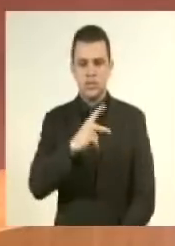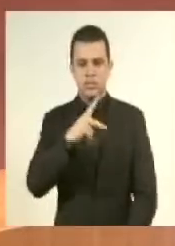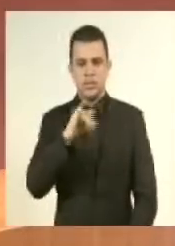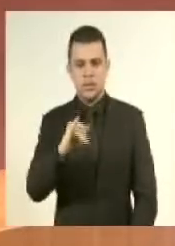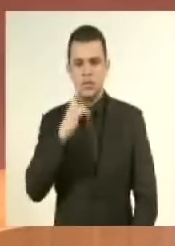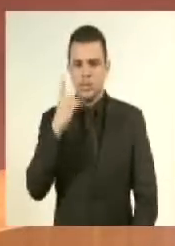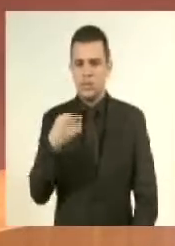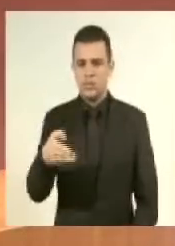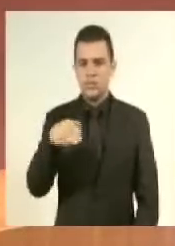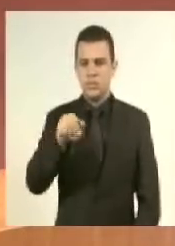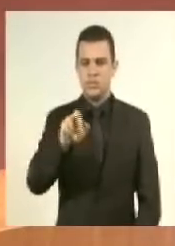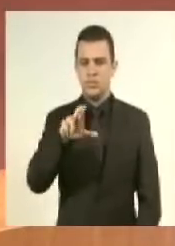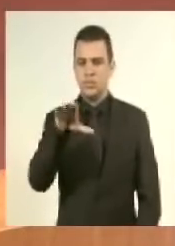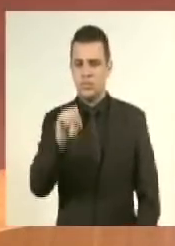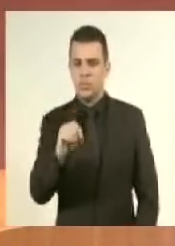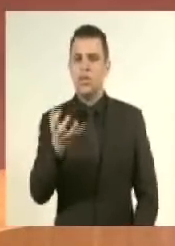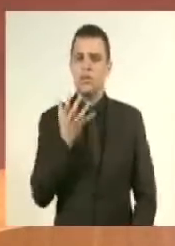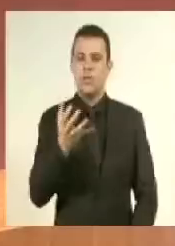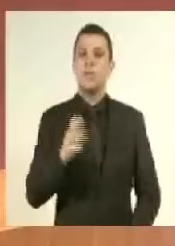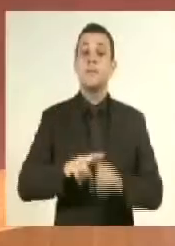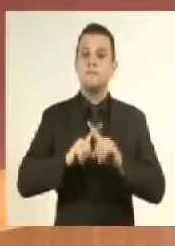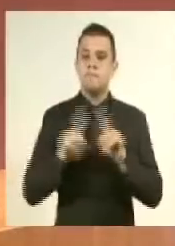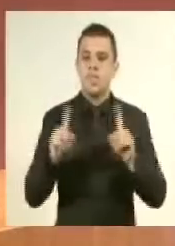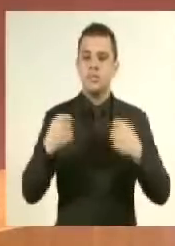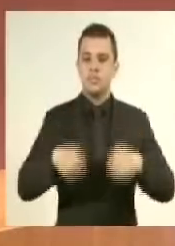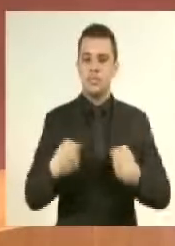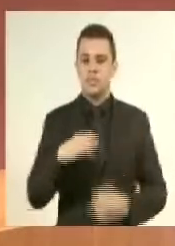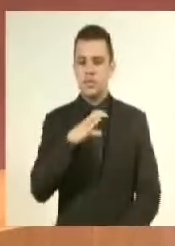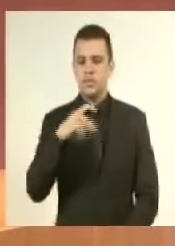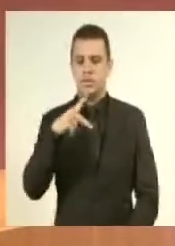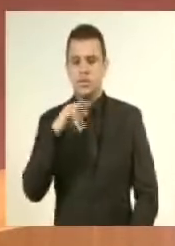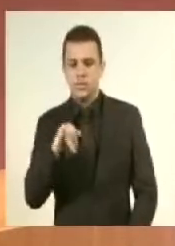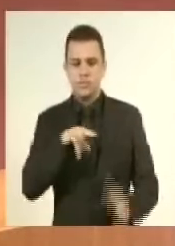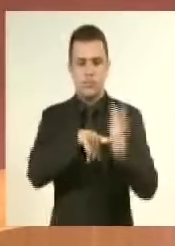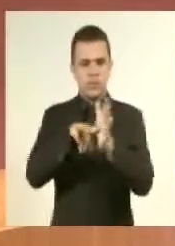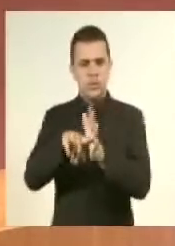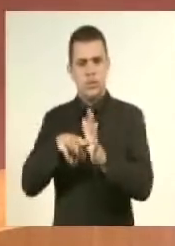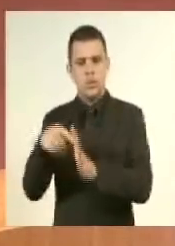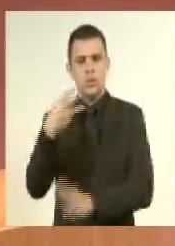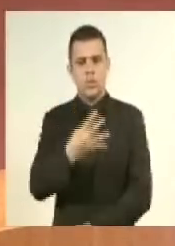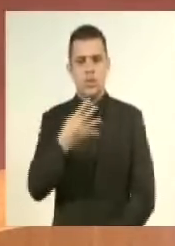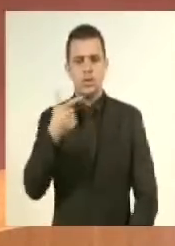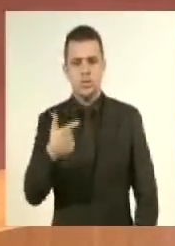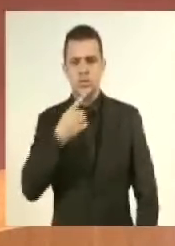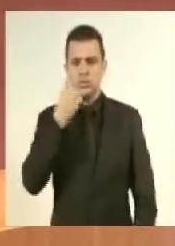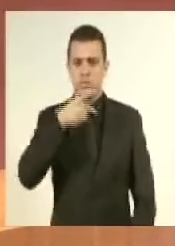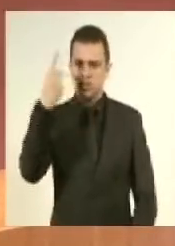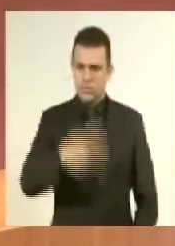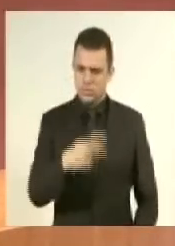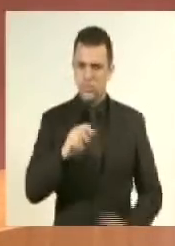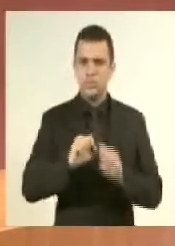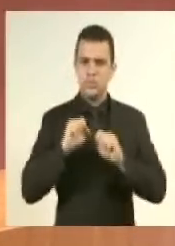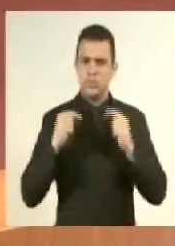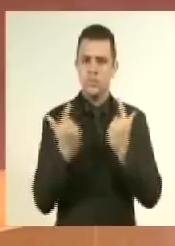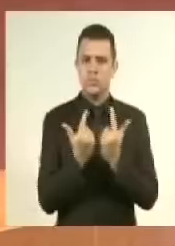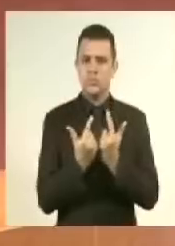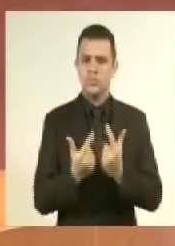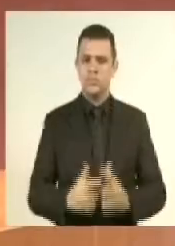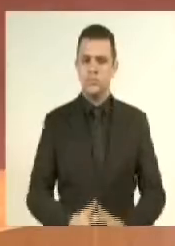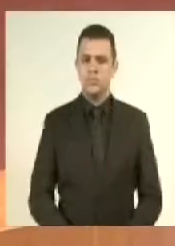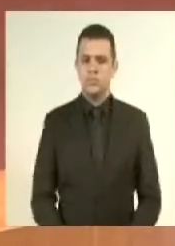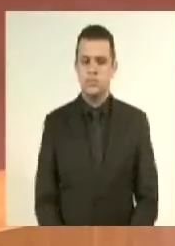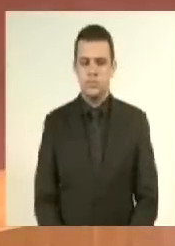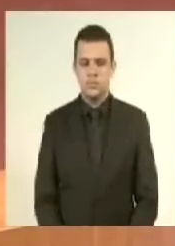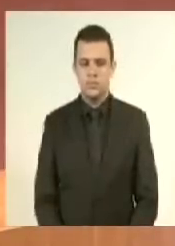quer, desde que a CPI seja para investigar os 42 deputados dessa Assembleia Legislativa.